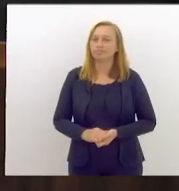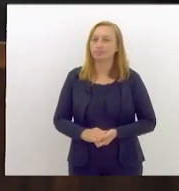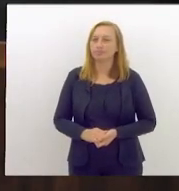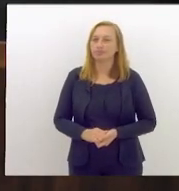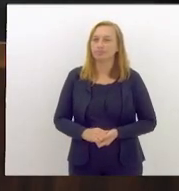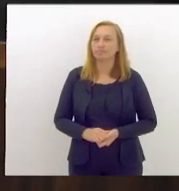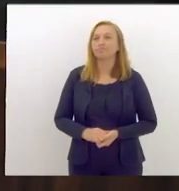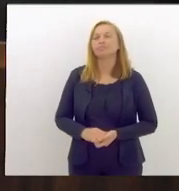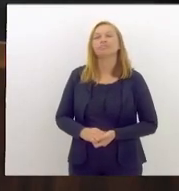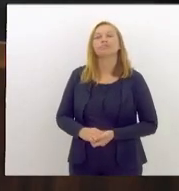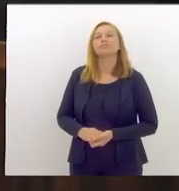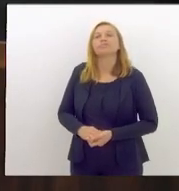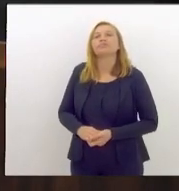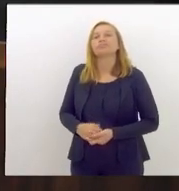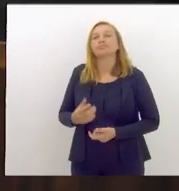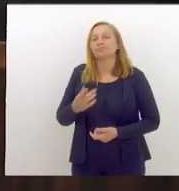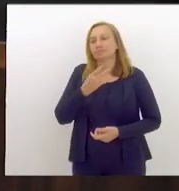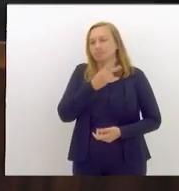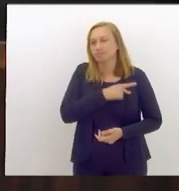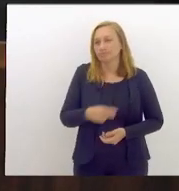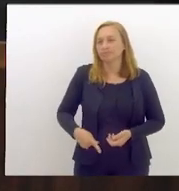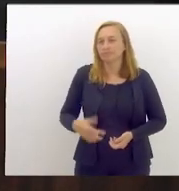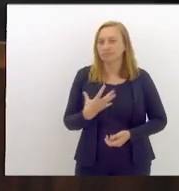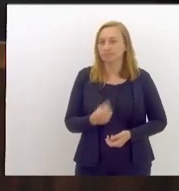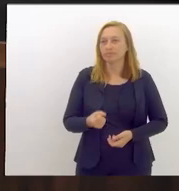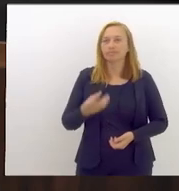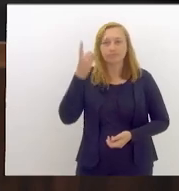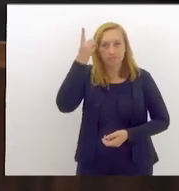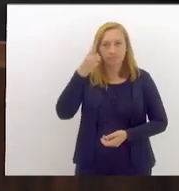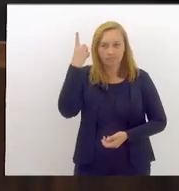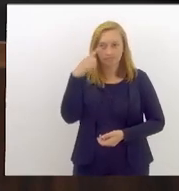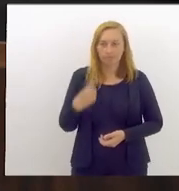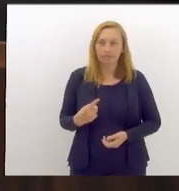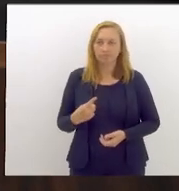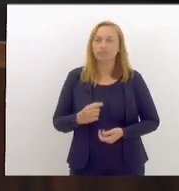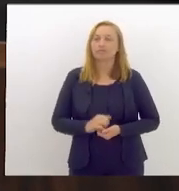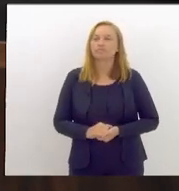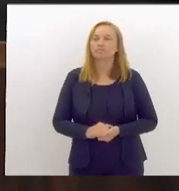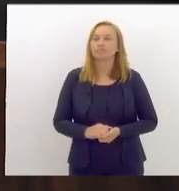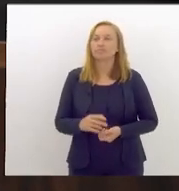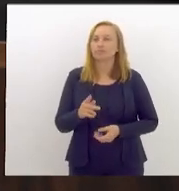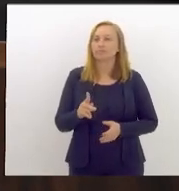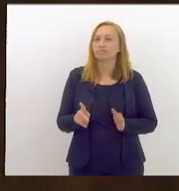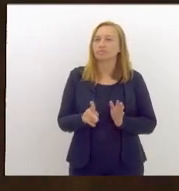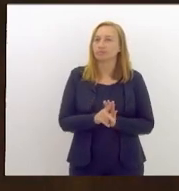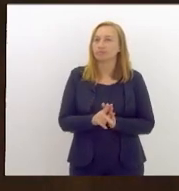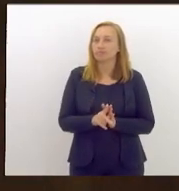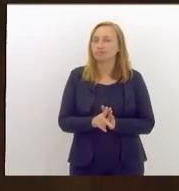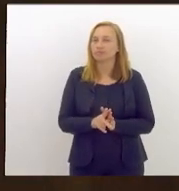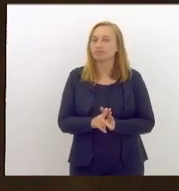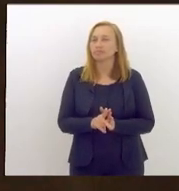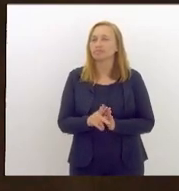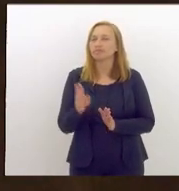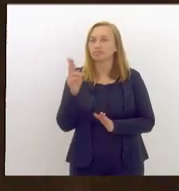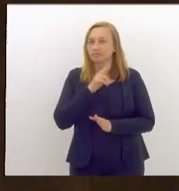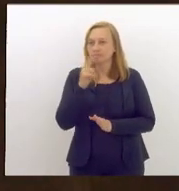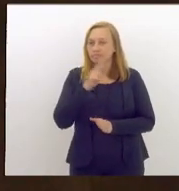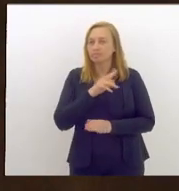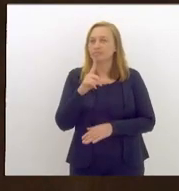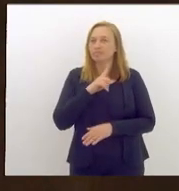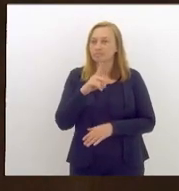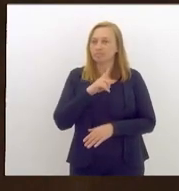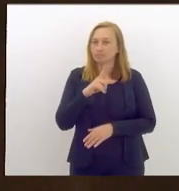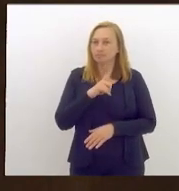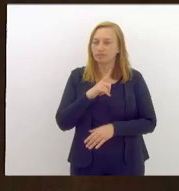que a presidência defere pela comissão de direitos humanos deputada Dani Monteiro Presidente o projeto carece da urgência que tem